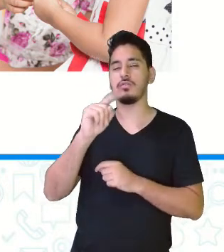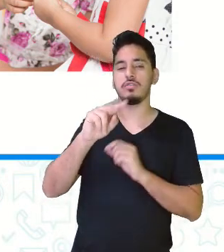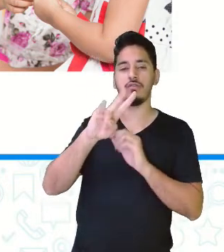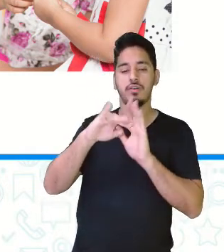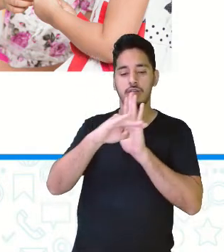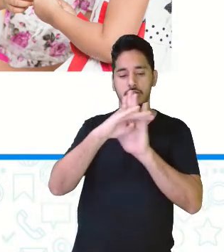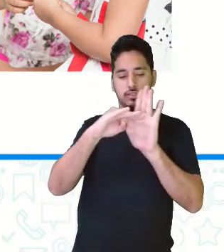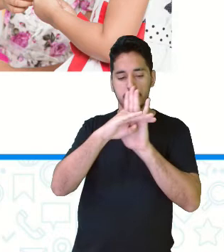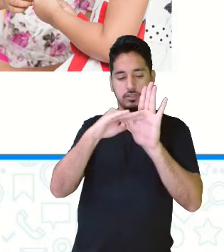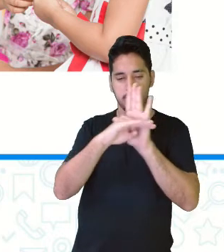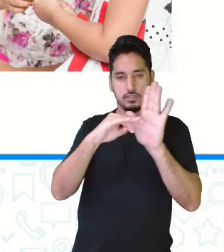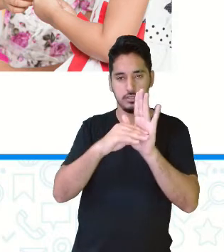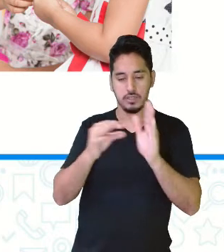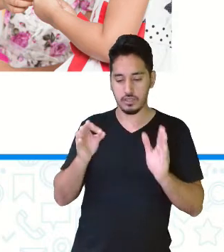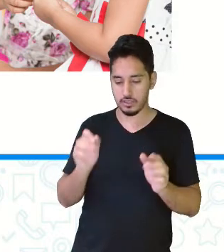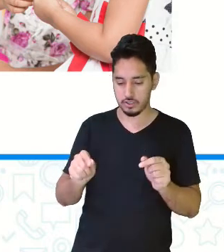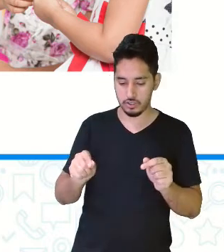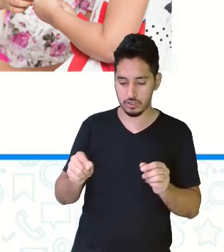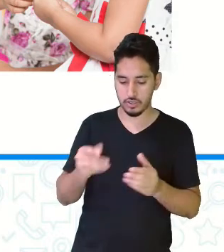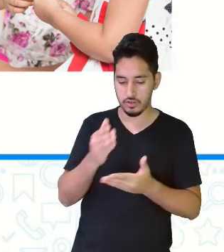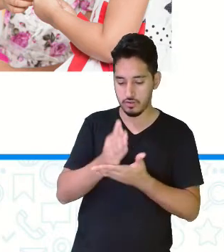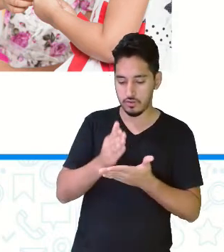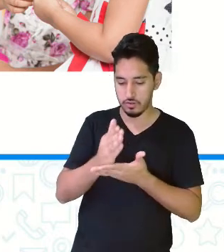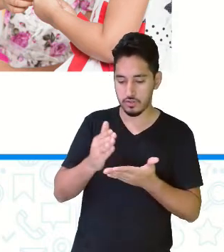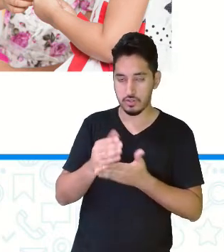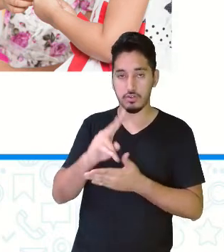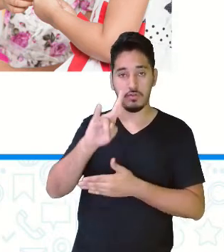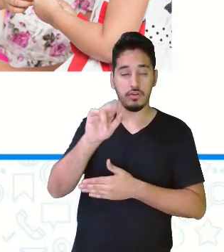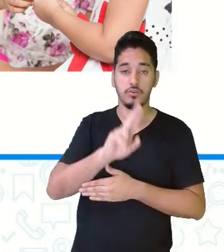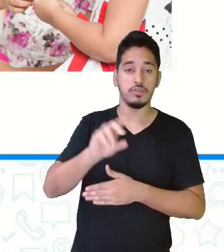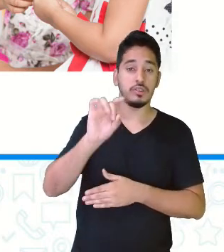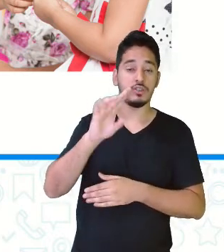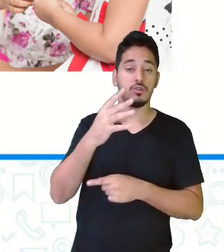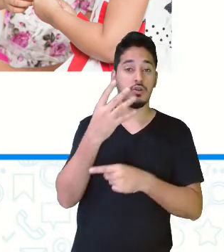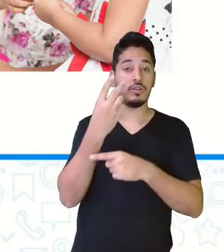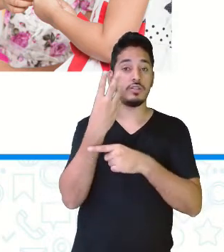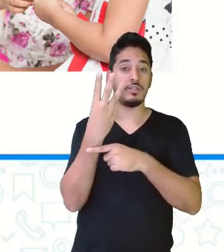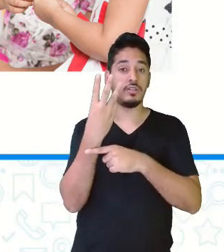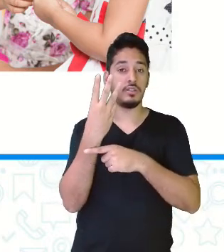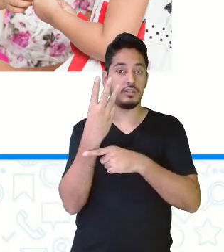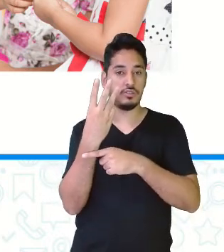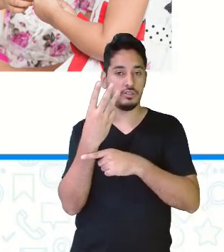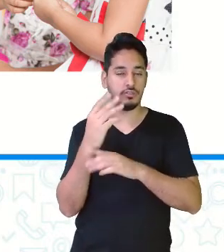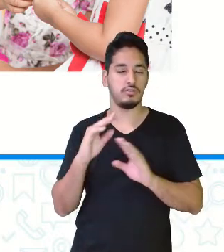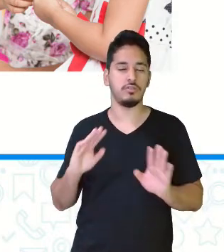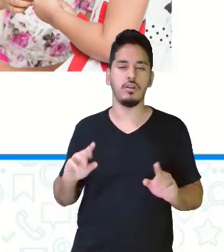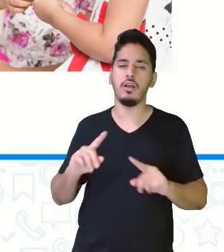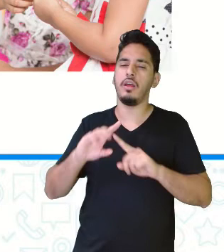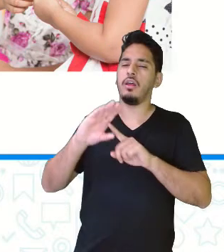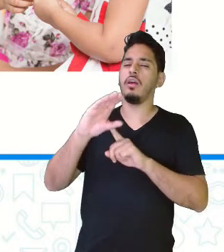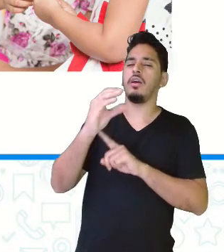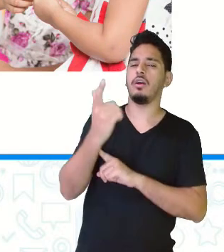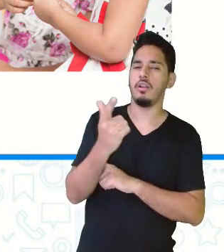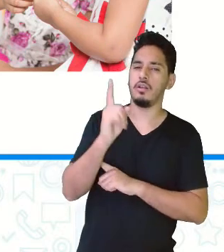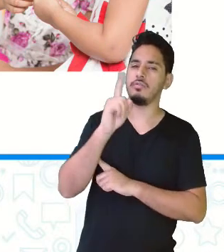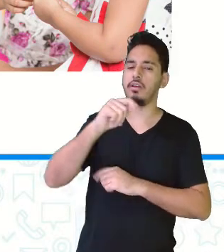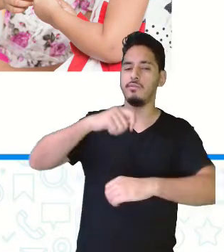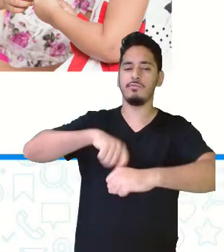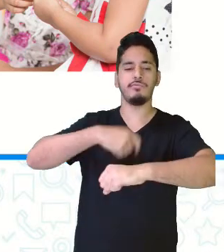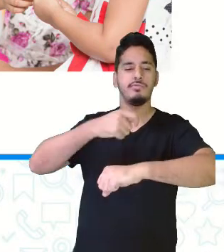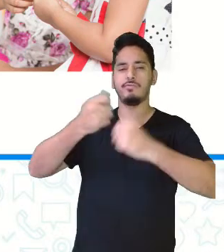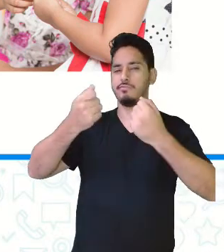dividir em 4 vezes aquela xícara e usasse só 3 partes. Claro que na cozinha você não